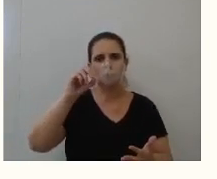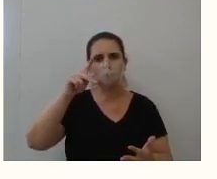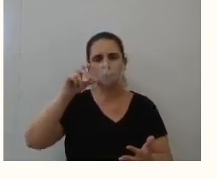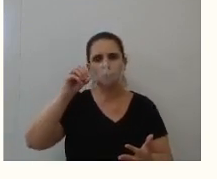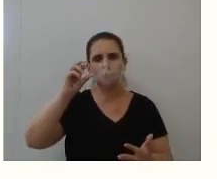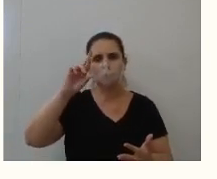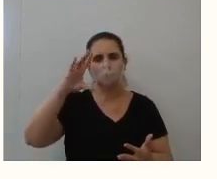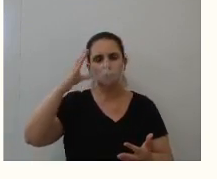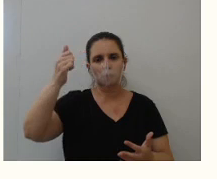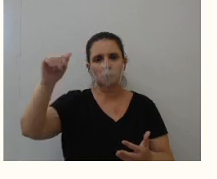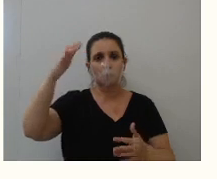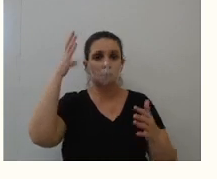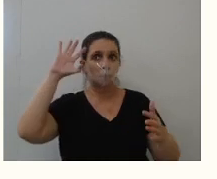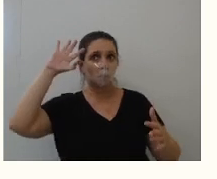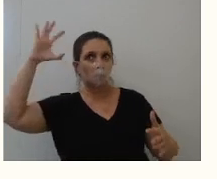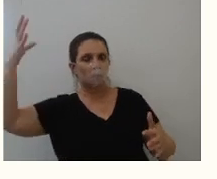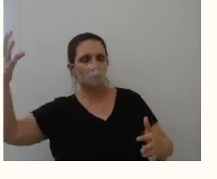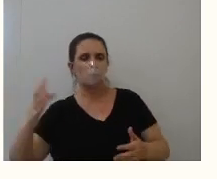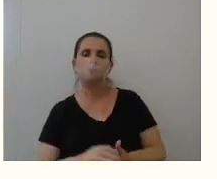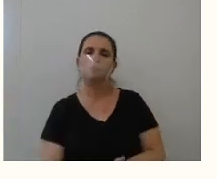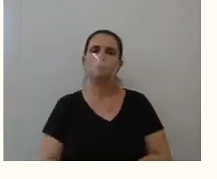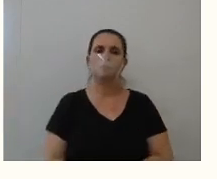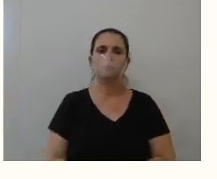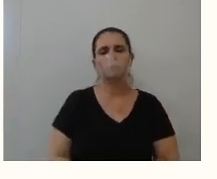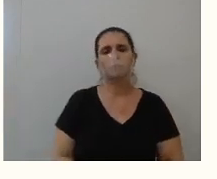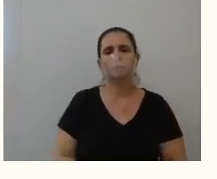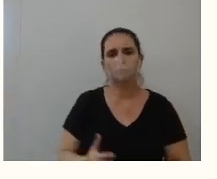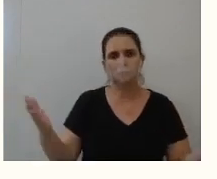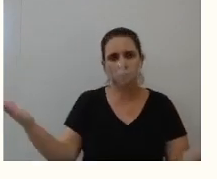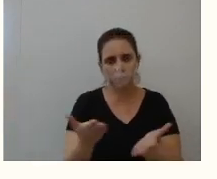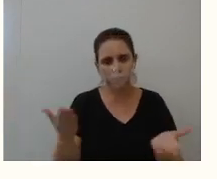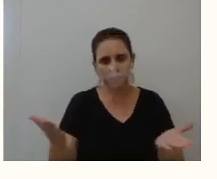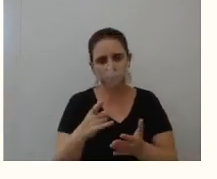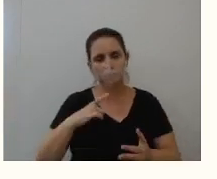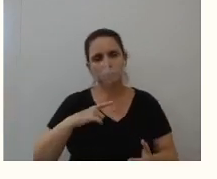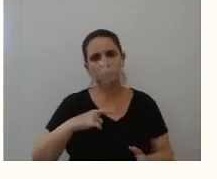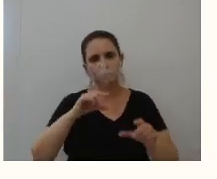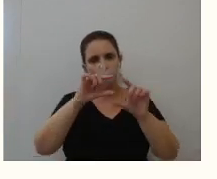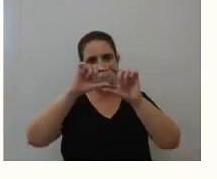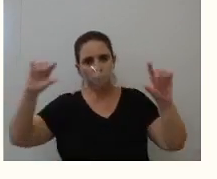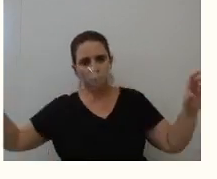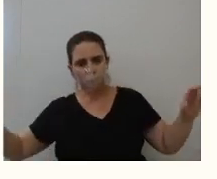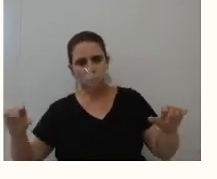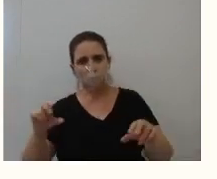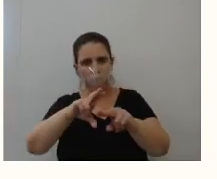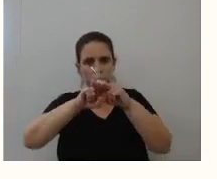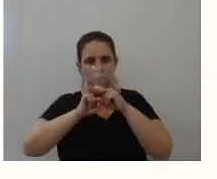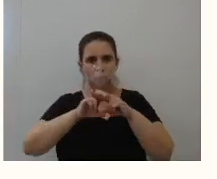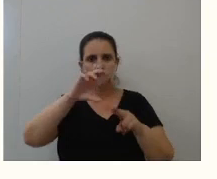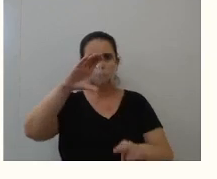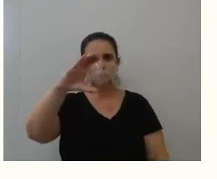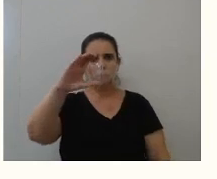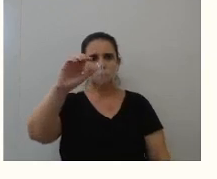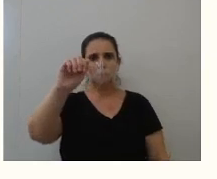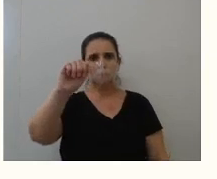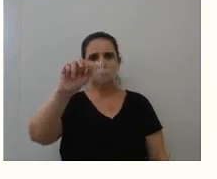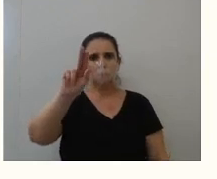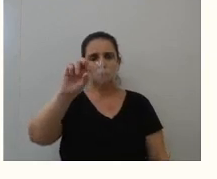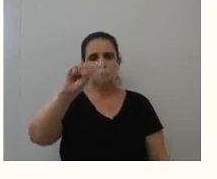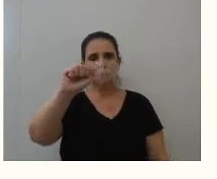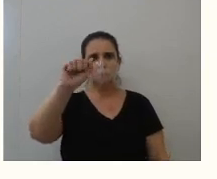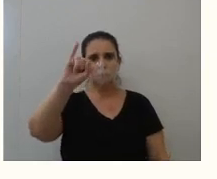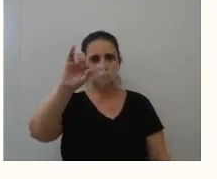Beleza? Vamos dar uma olhada. Então, nós temos aqui, ó, as subordinativas causais. O próprio nome diz, né?